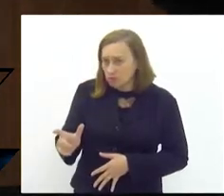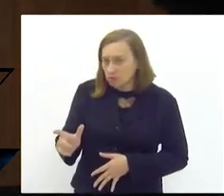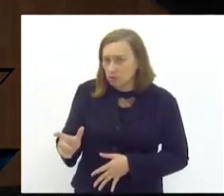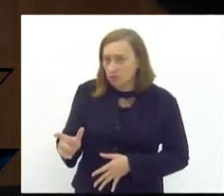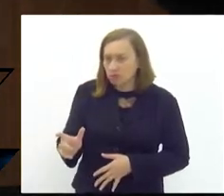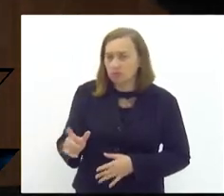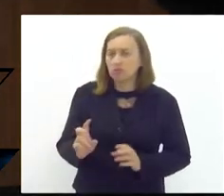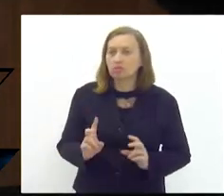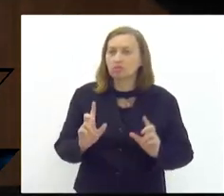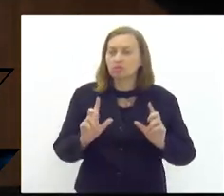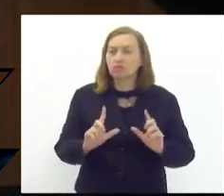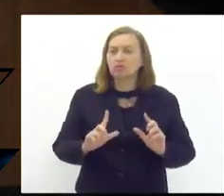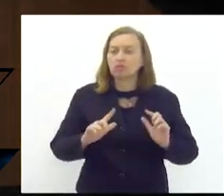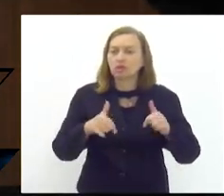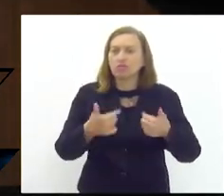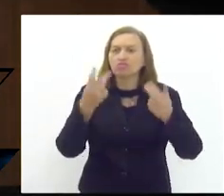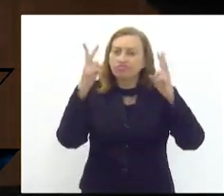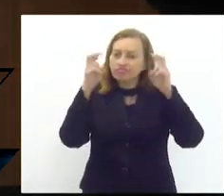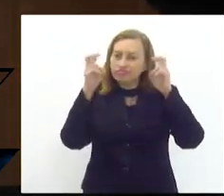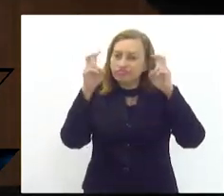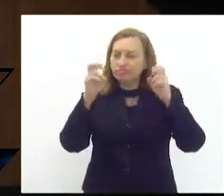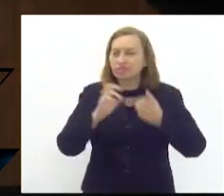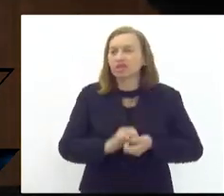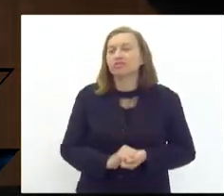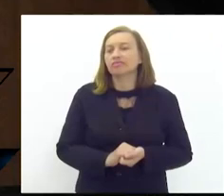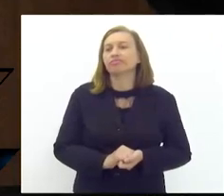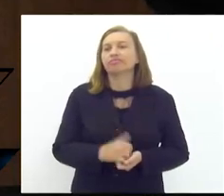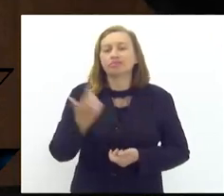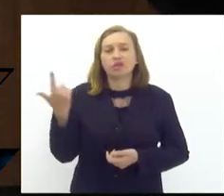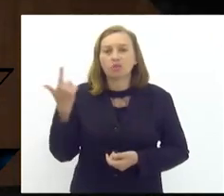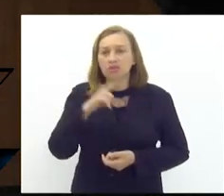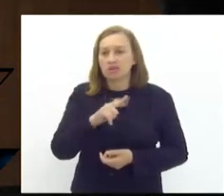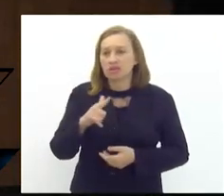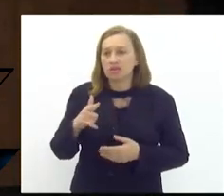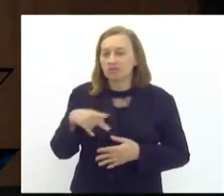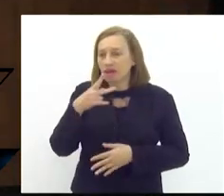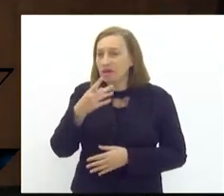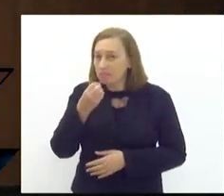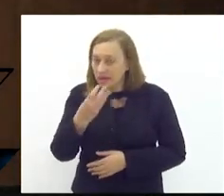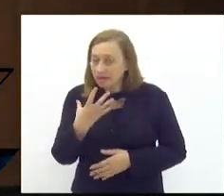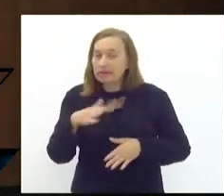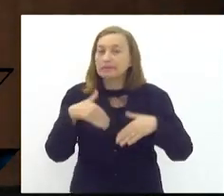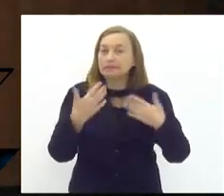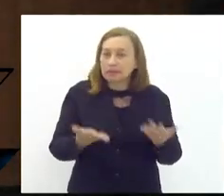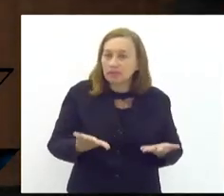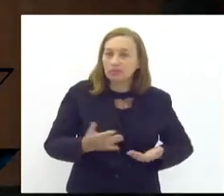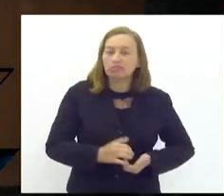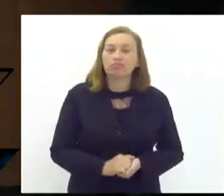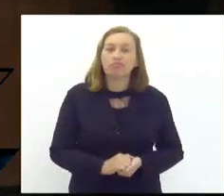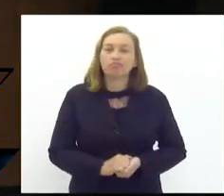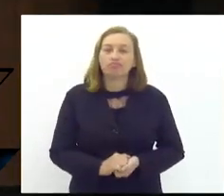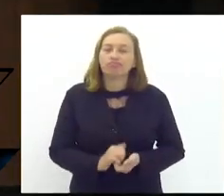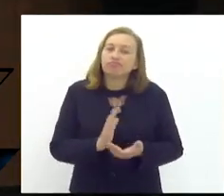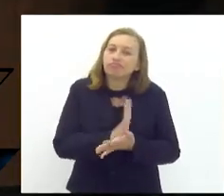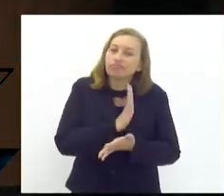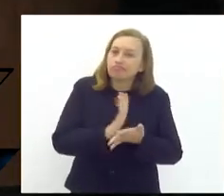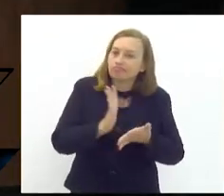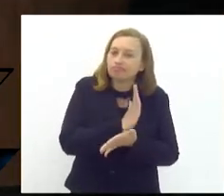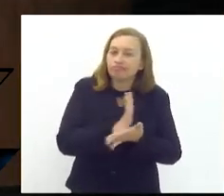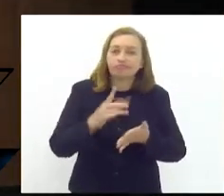tema ele consegue se especializar se especializar muito bem então automaticamente ter alguns